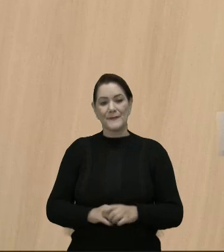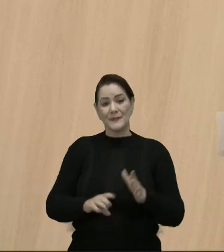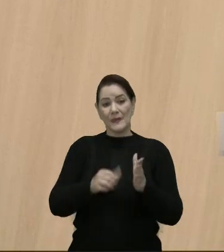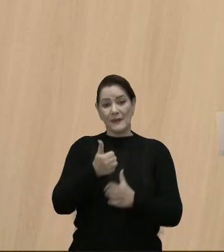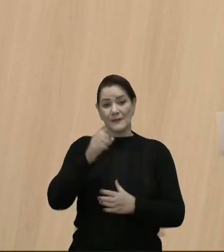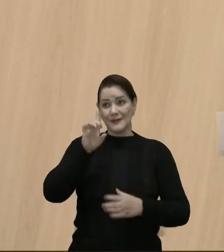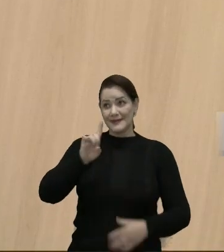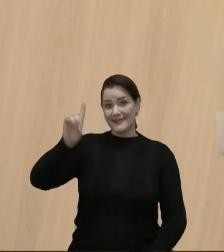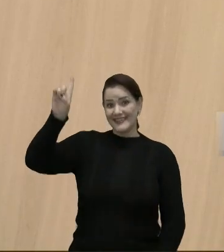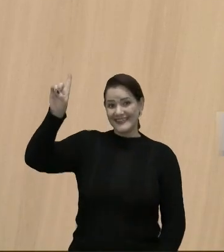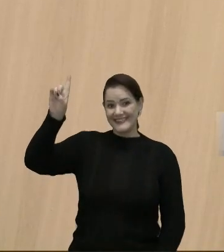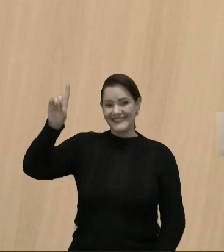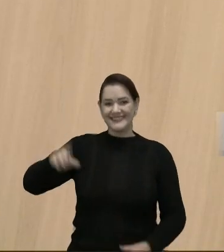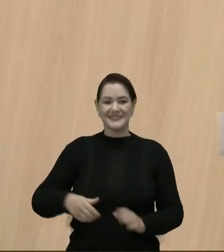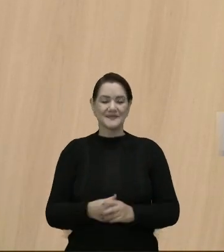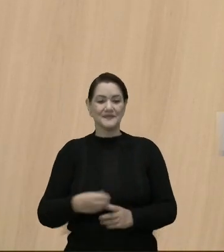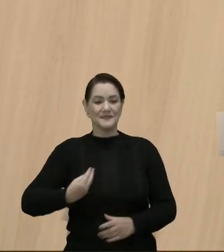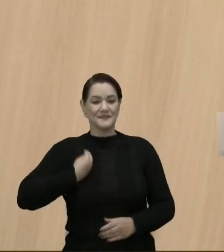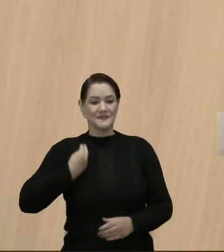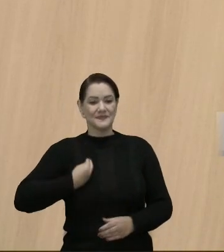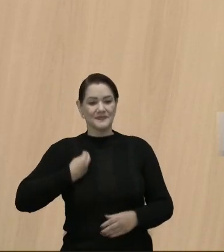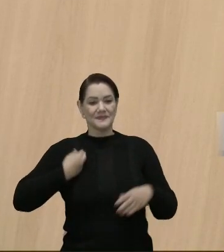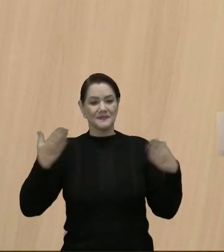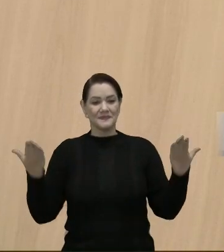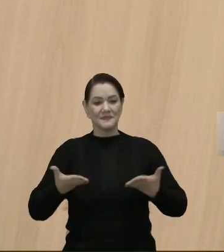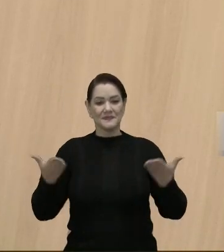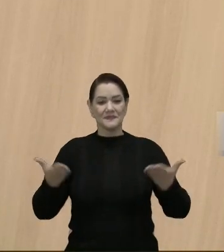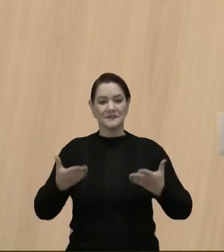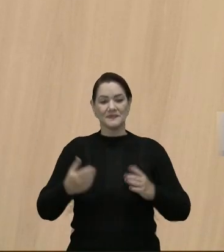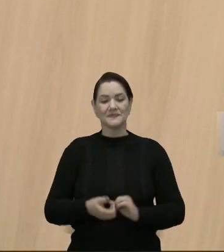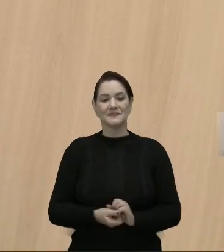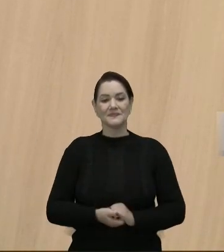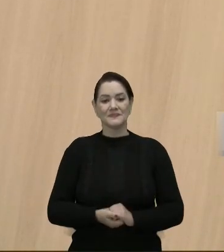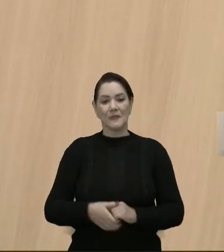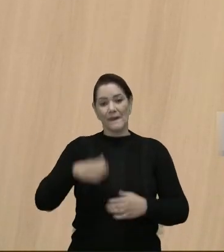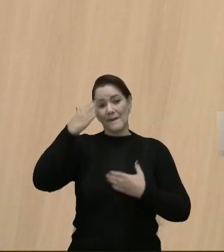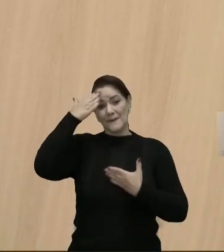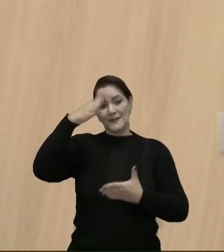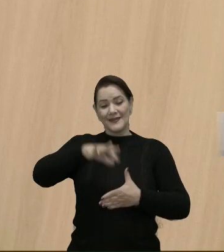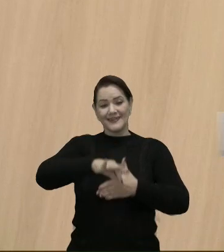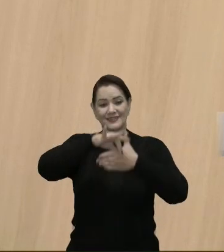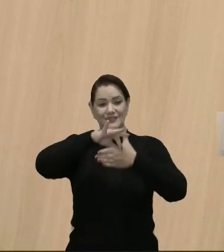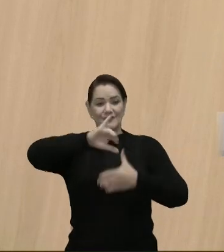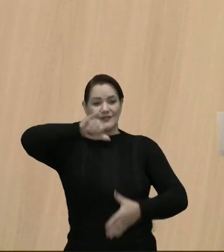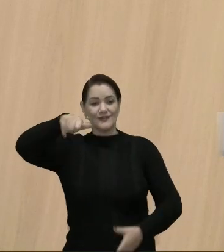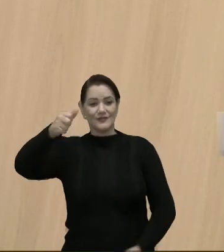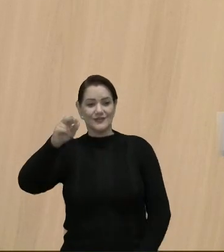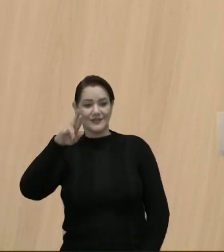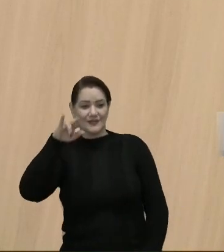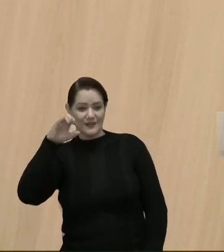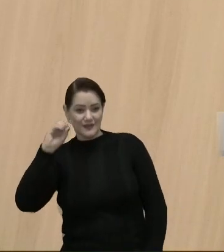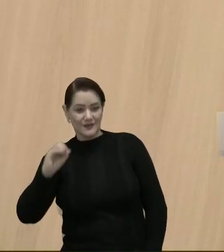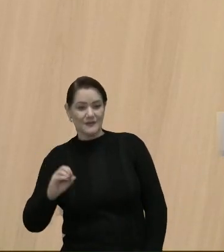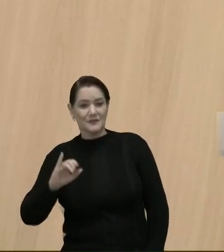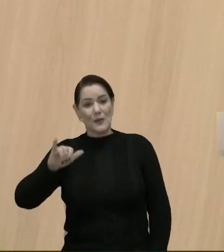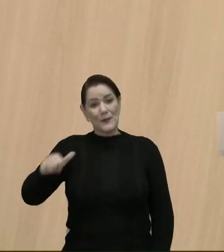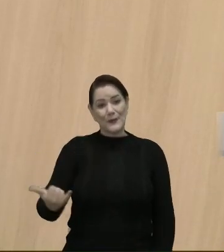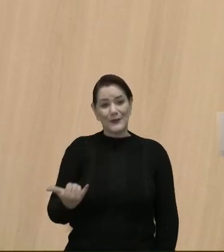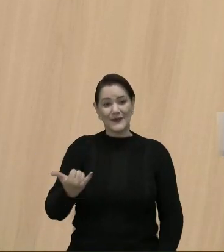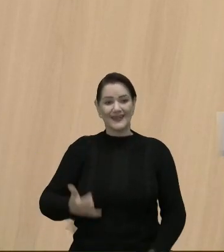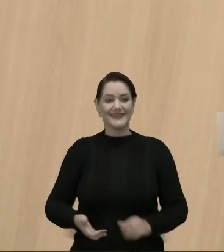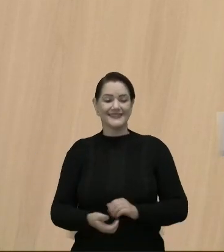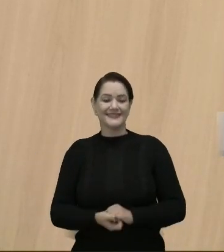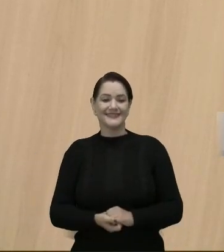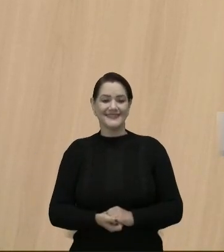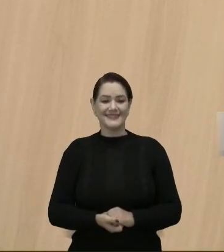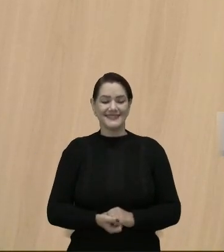primeiramente a Deus por estar aqui, né? E agradeço o chefe Jairo pela oportunidade, né?